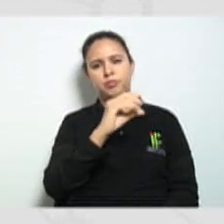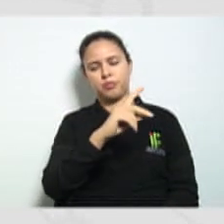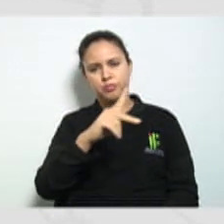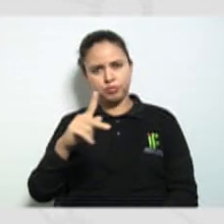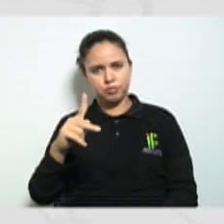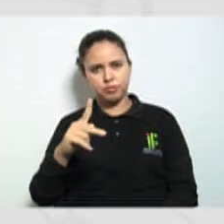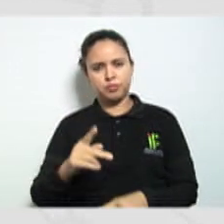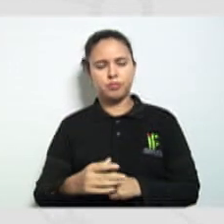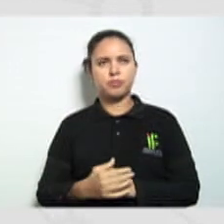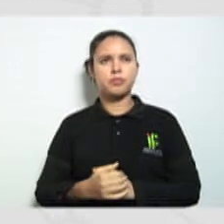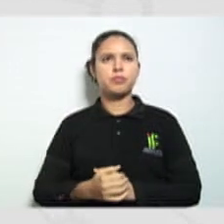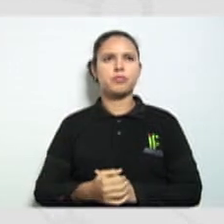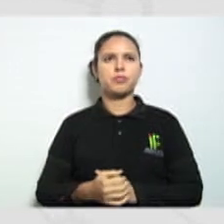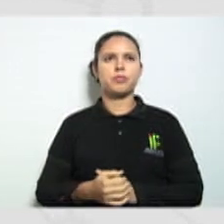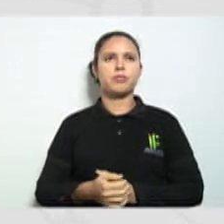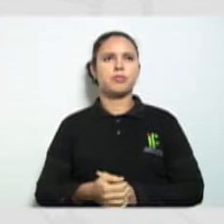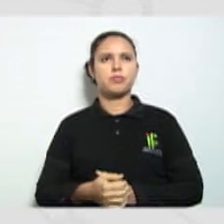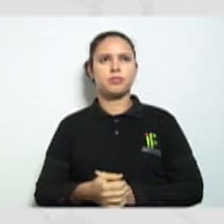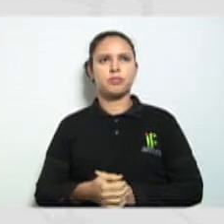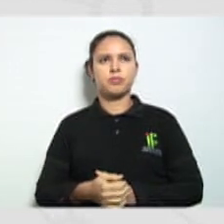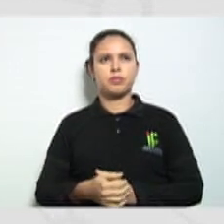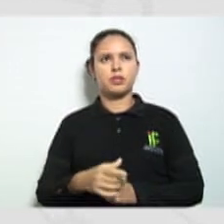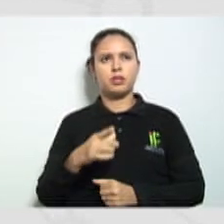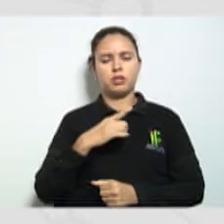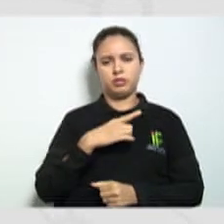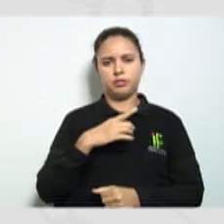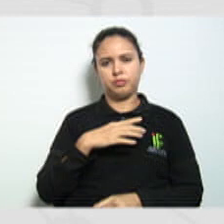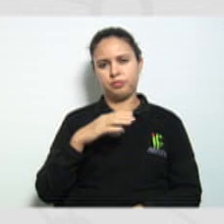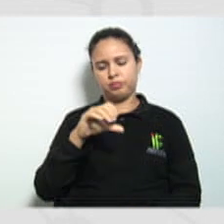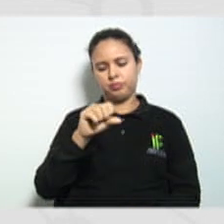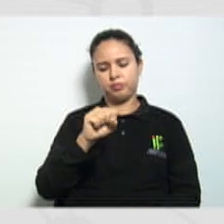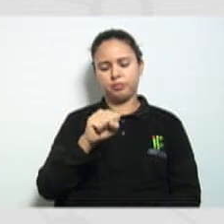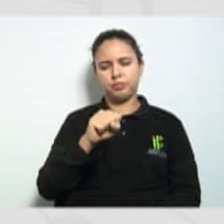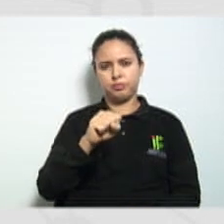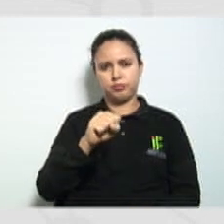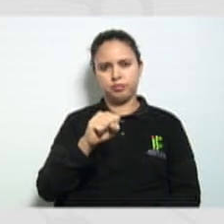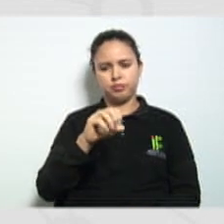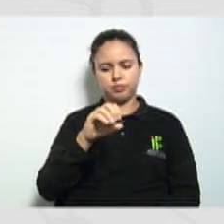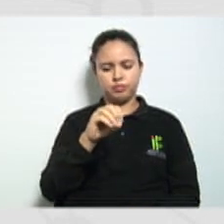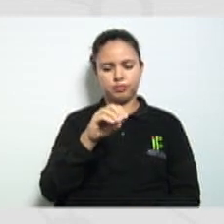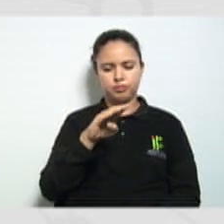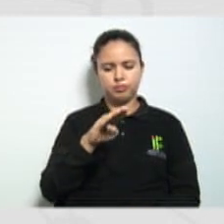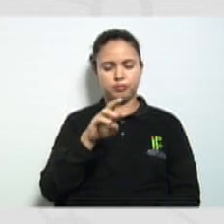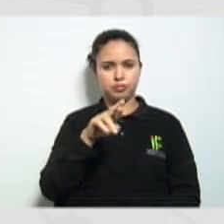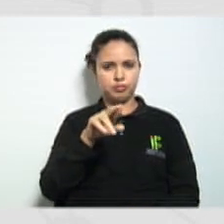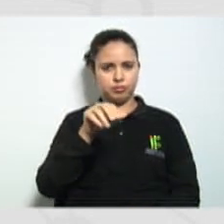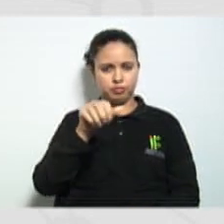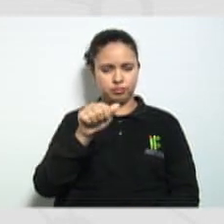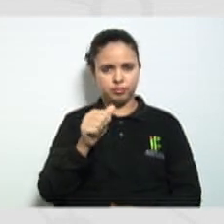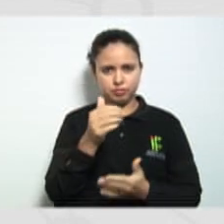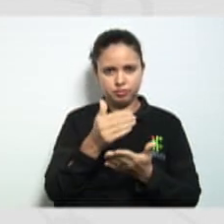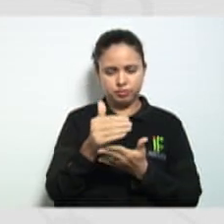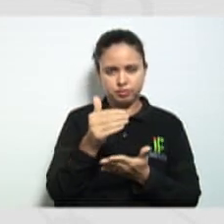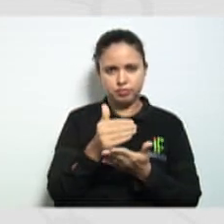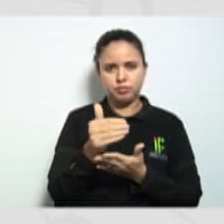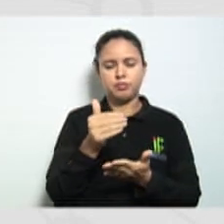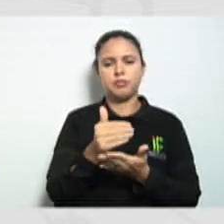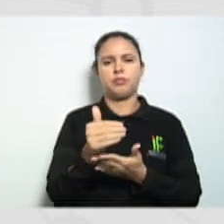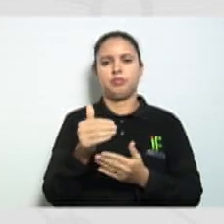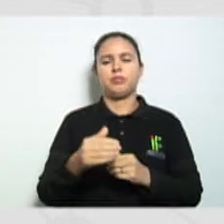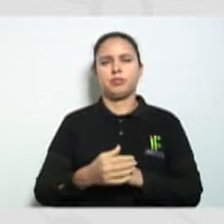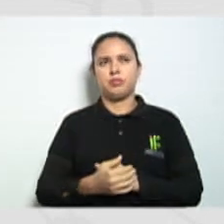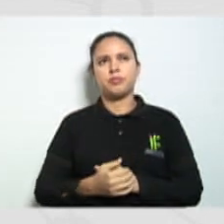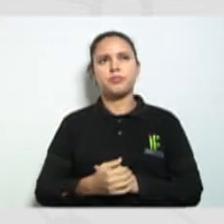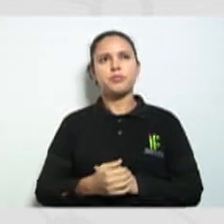Aí nós temos sobra ou perda. Então, a sobra desse ato cooperativo foi 1.800, do ato não cooperativo foi